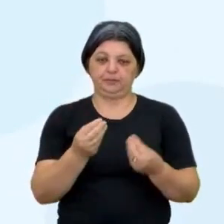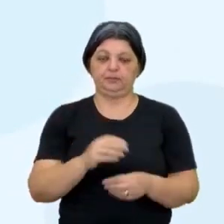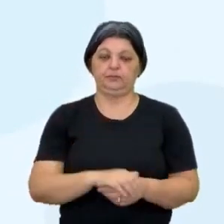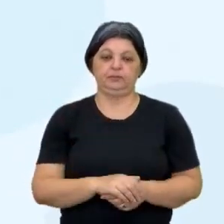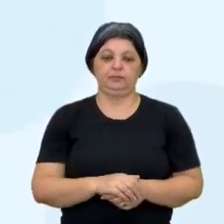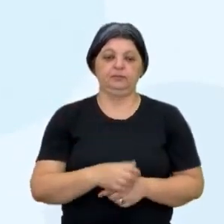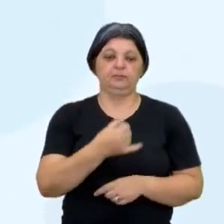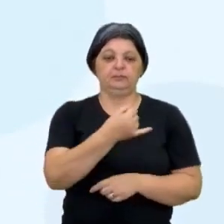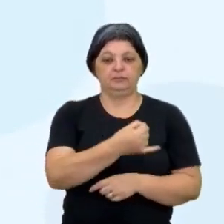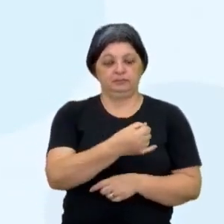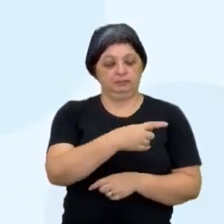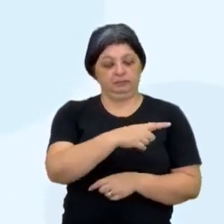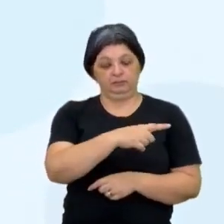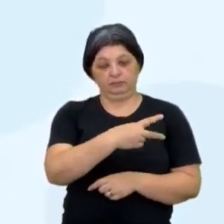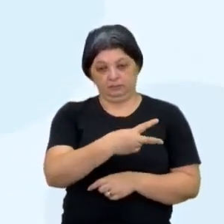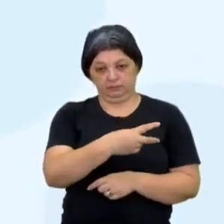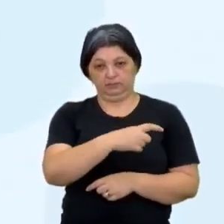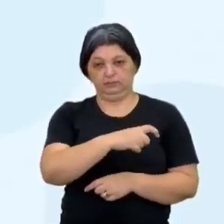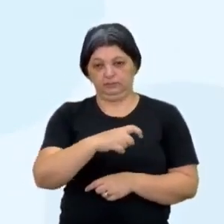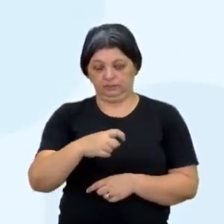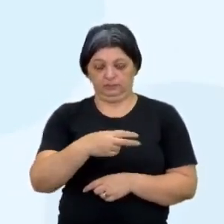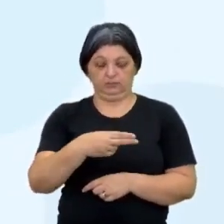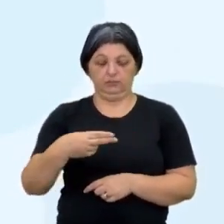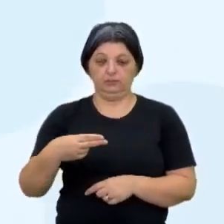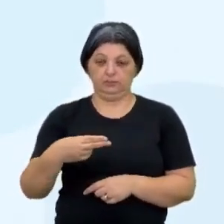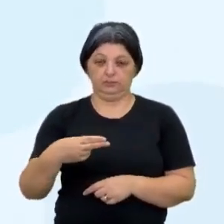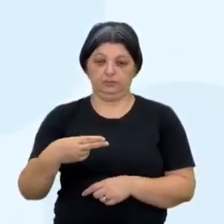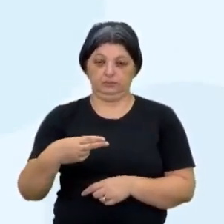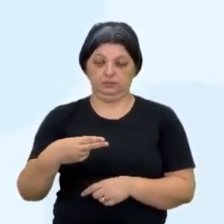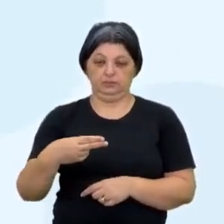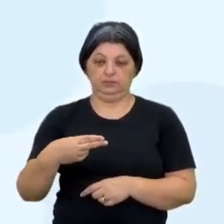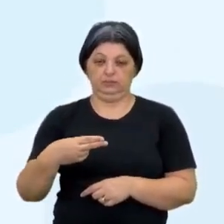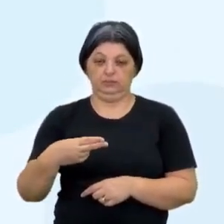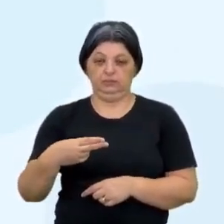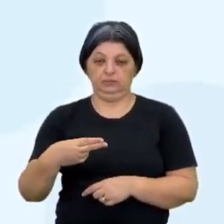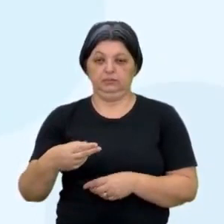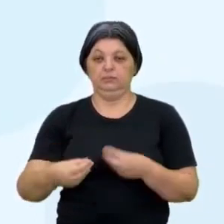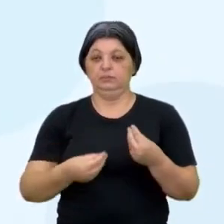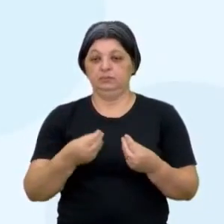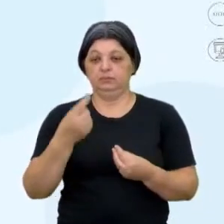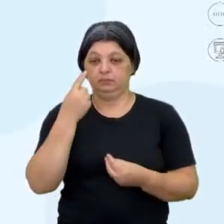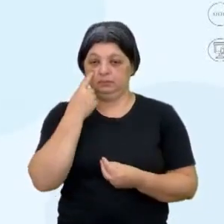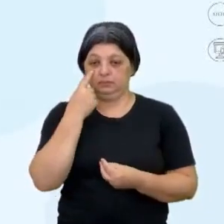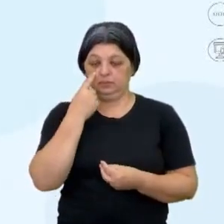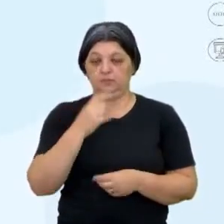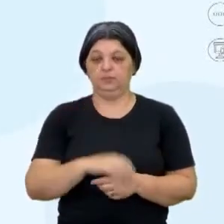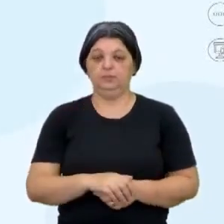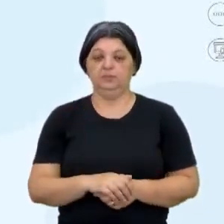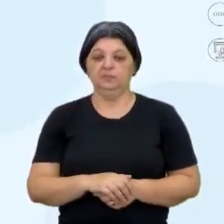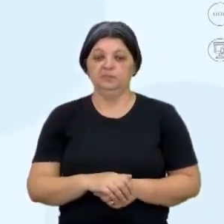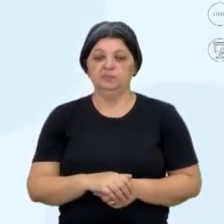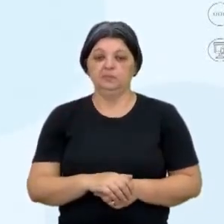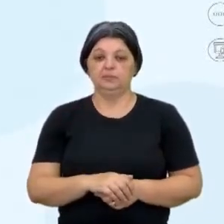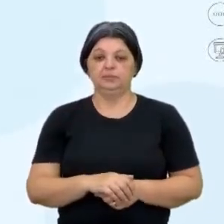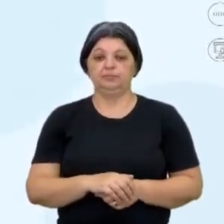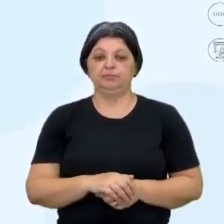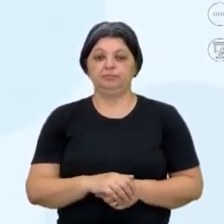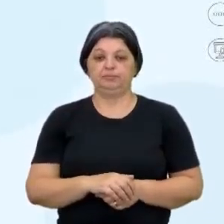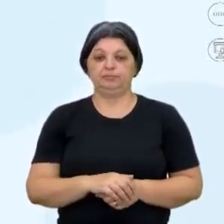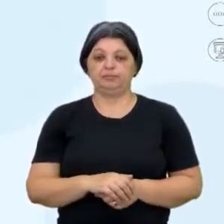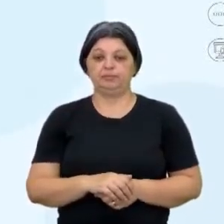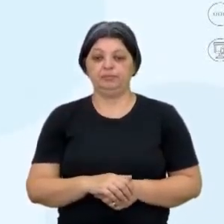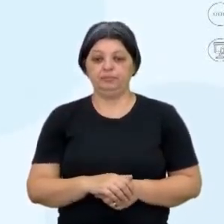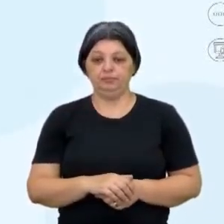você não está fazendo nada, quem você não mexeu e faz a continha. Olha essa conta, ó. 2 vezes 3.